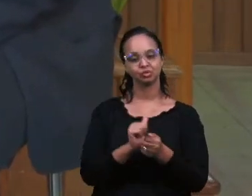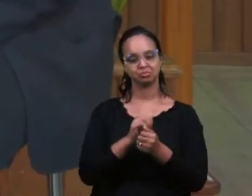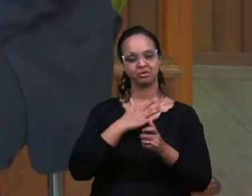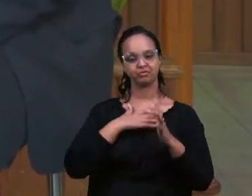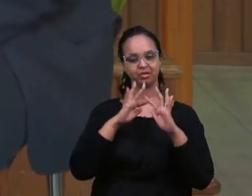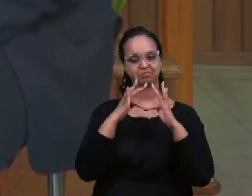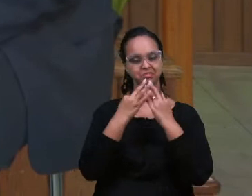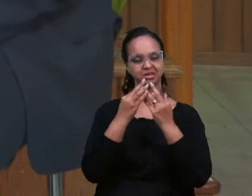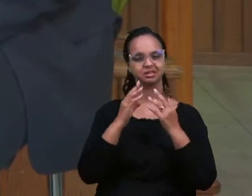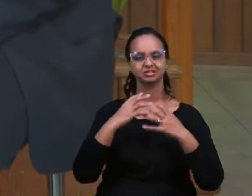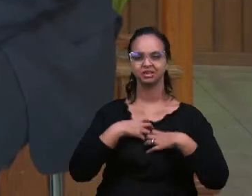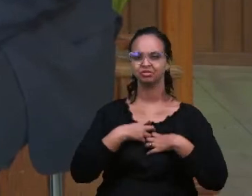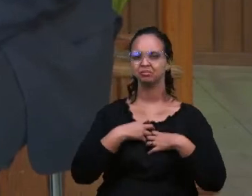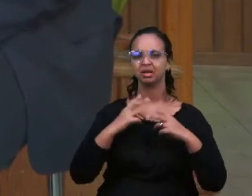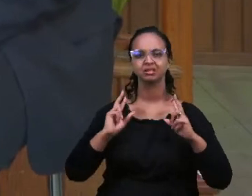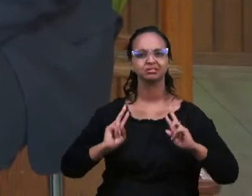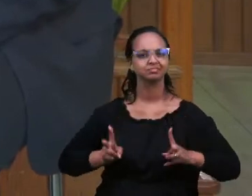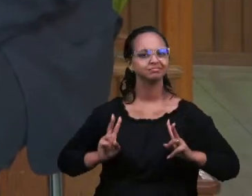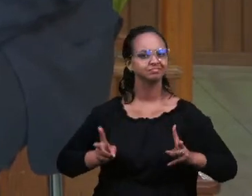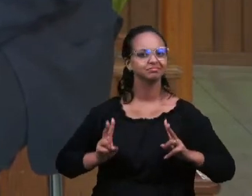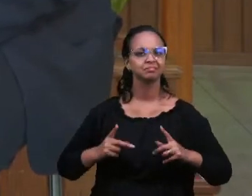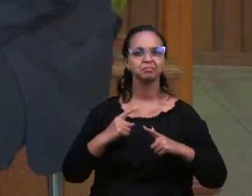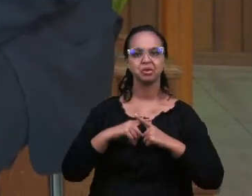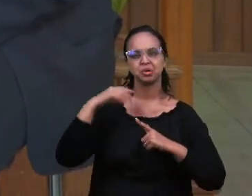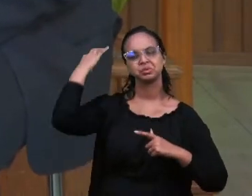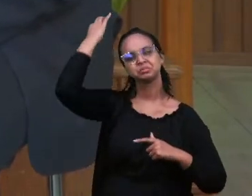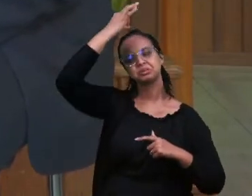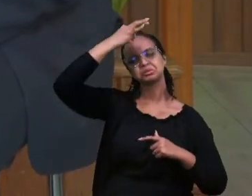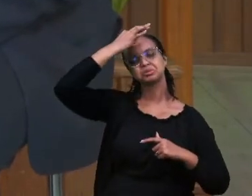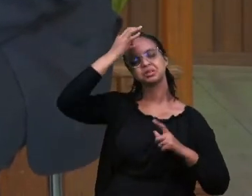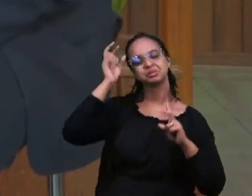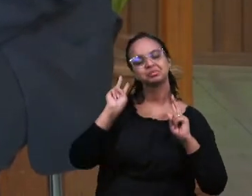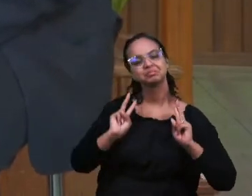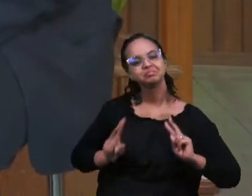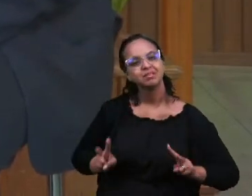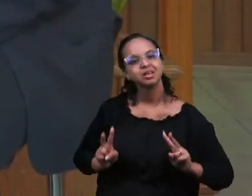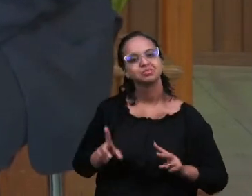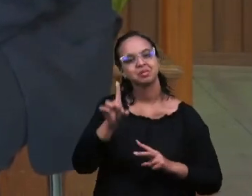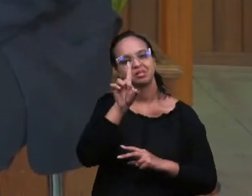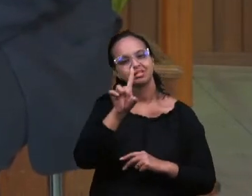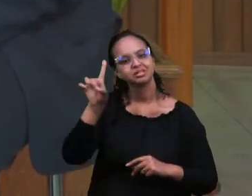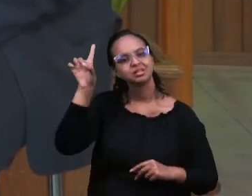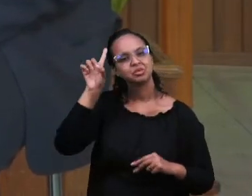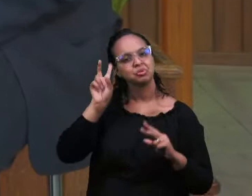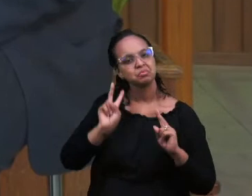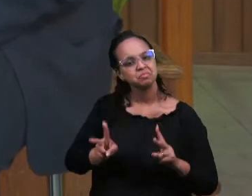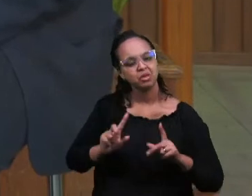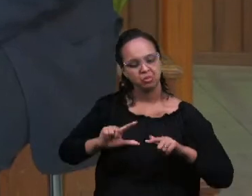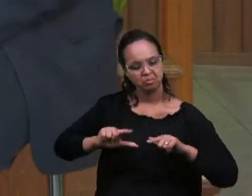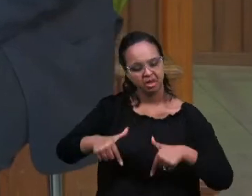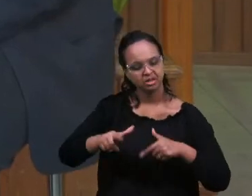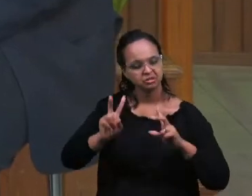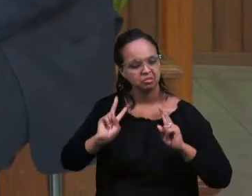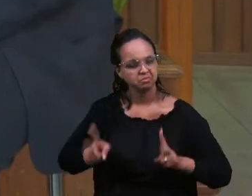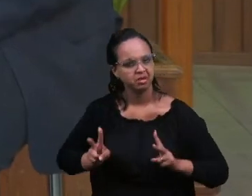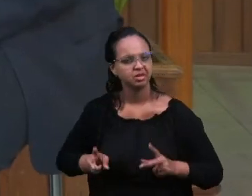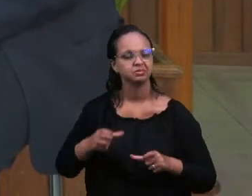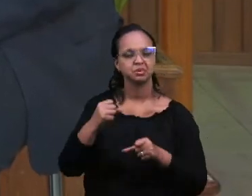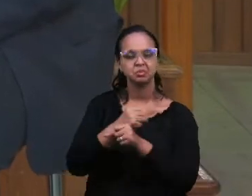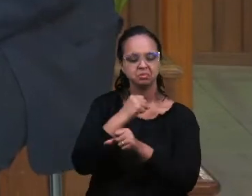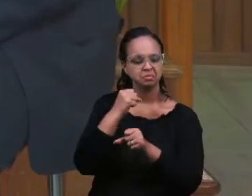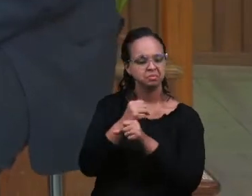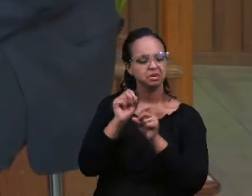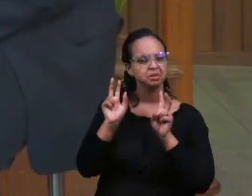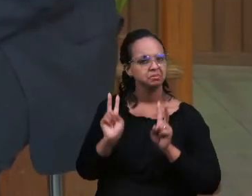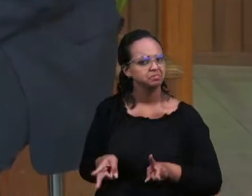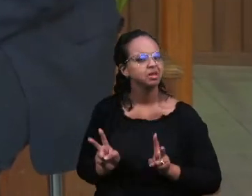continua o mesmo, ou seja, o Espírito Santo é o mesmo, nosso Deus é o mesmo, a operação é a mesma. Glória, não mudou, a obra é a mesma. A obra é a mesma